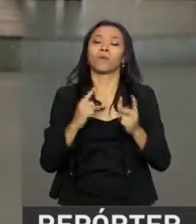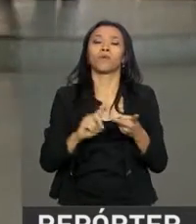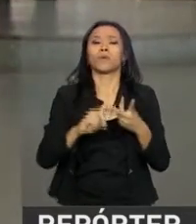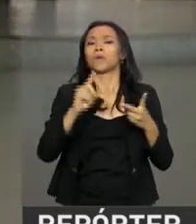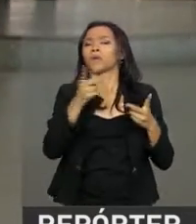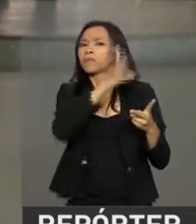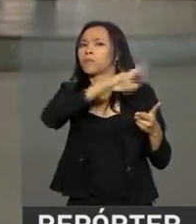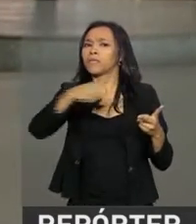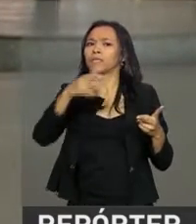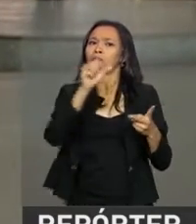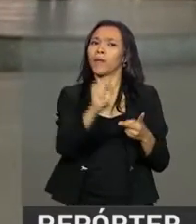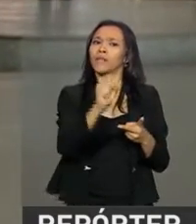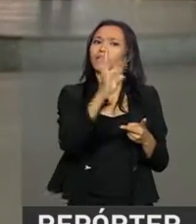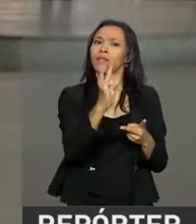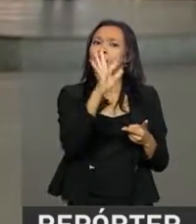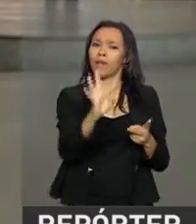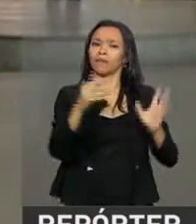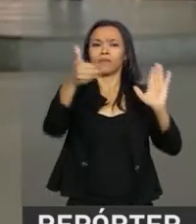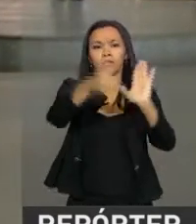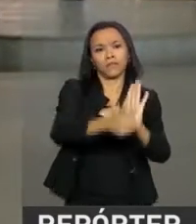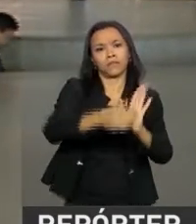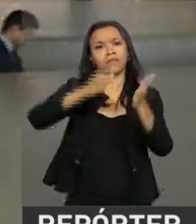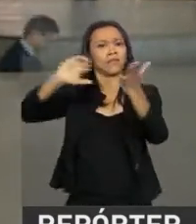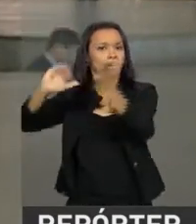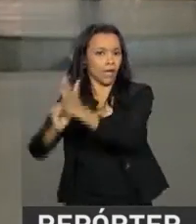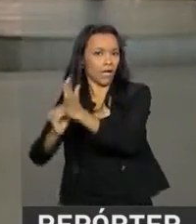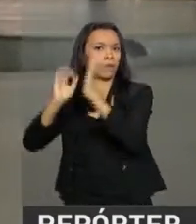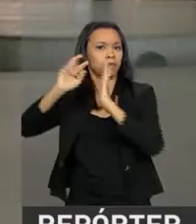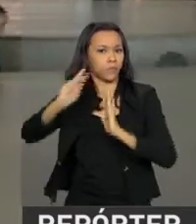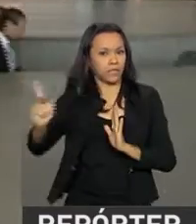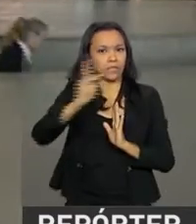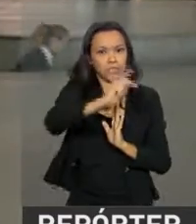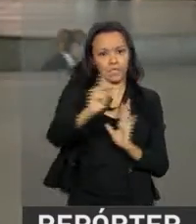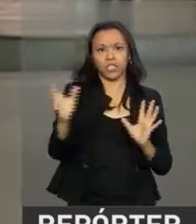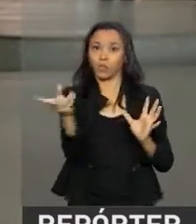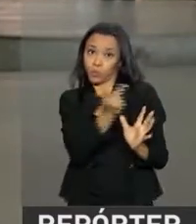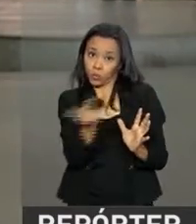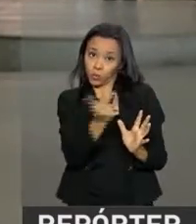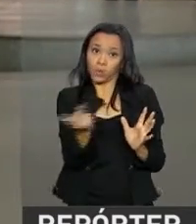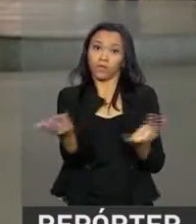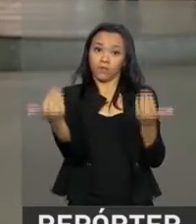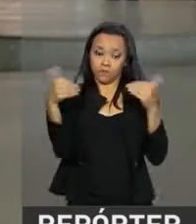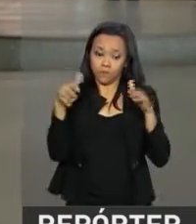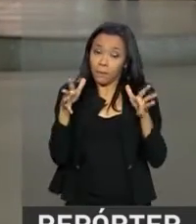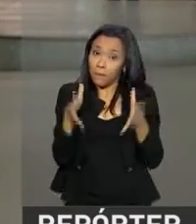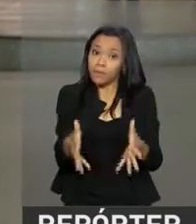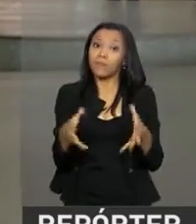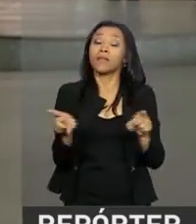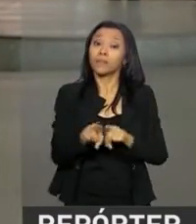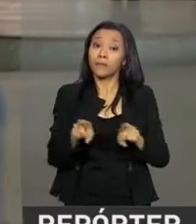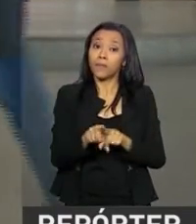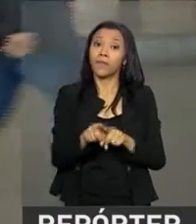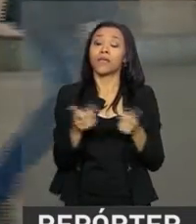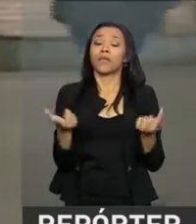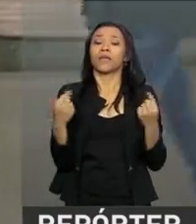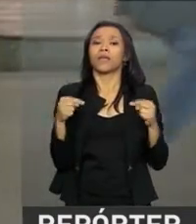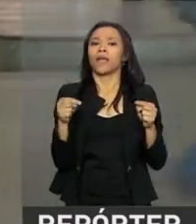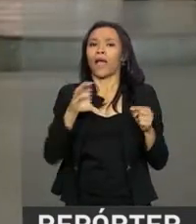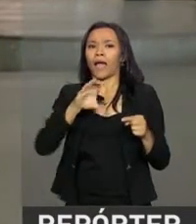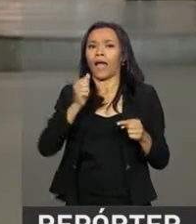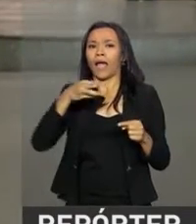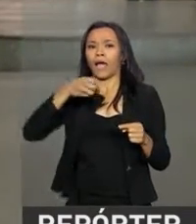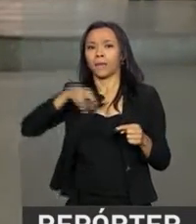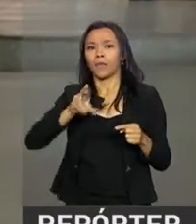presidentes do Senado, Renan Calheiros, e da Câmara dos Deputados, e a presidente do STF, Carmen